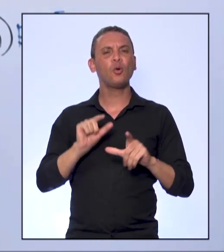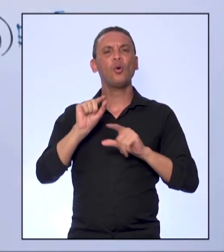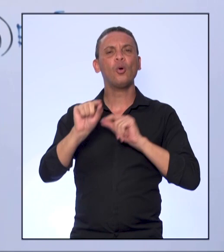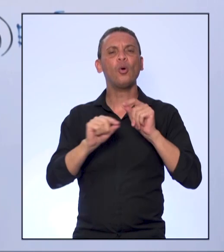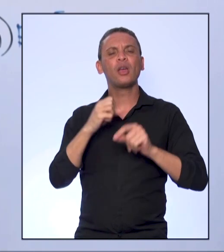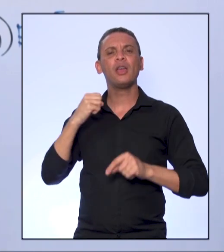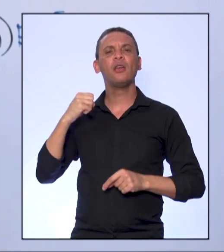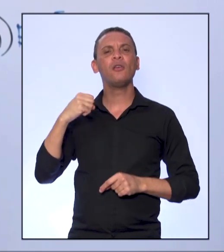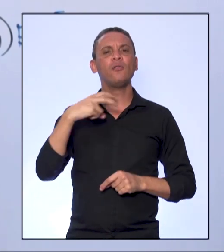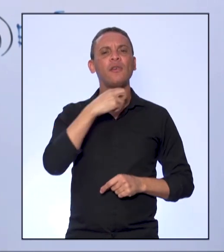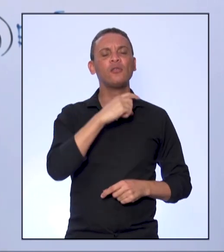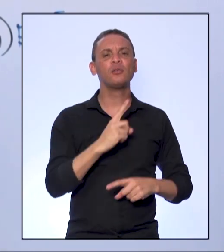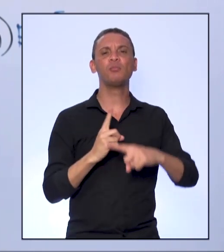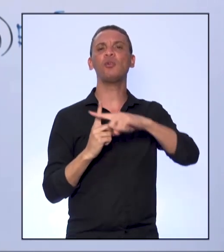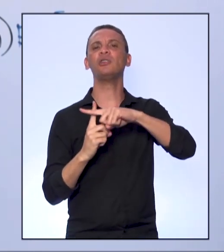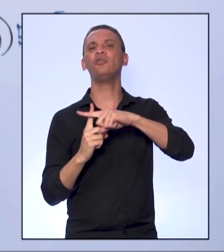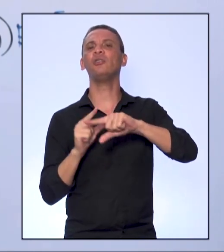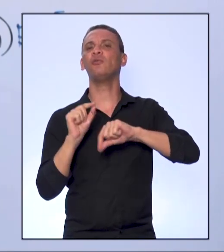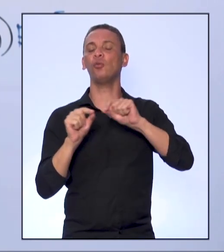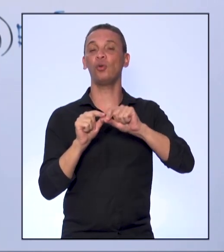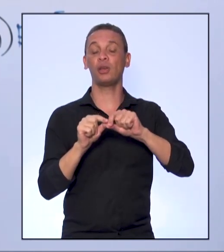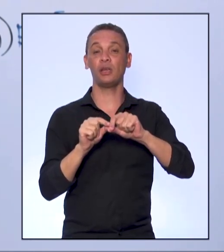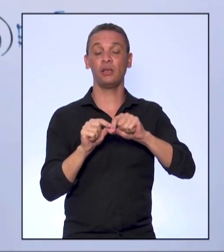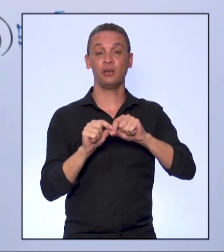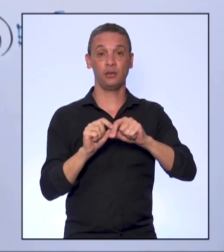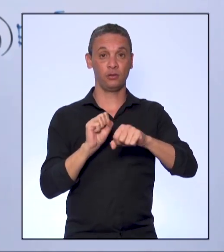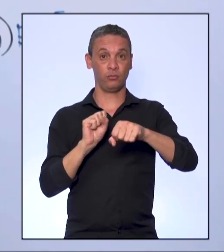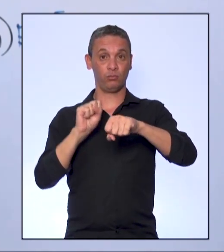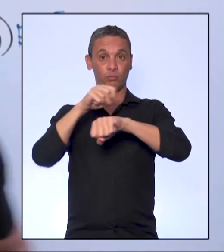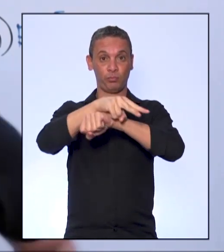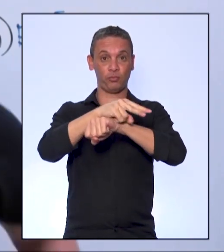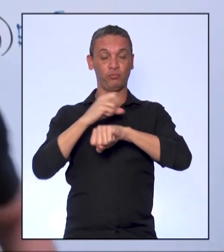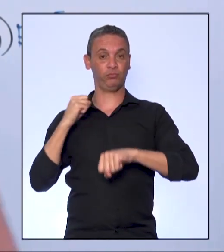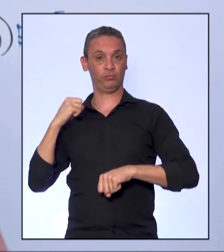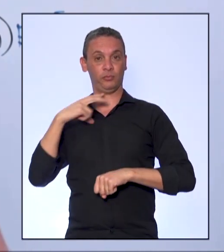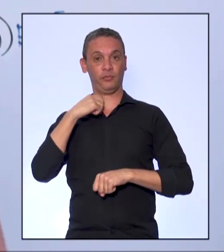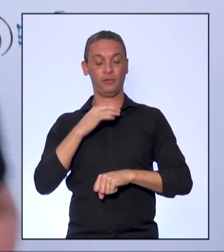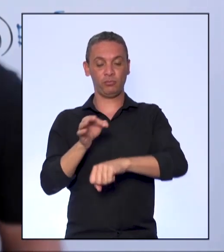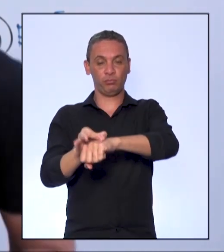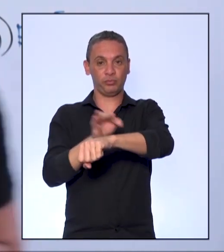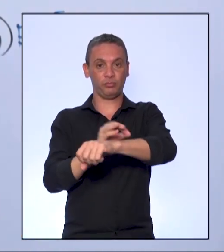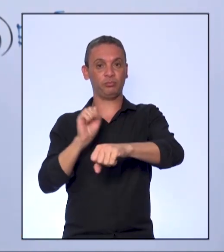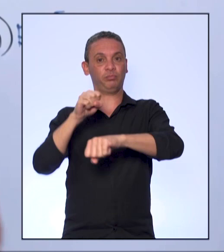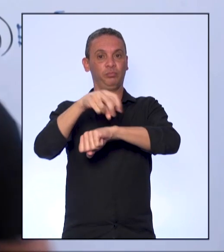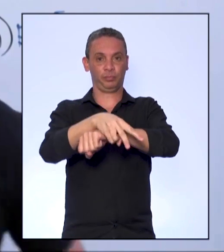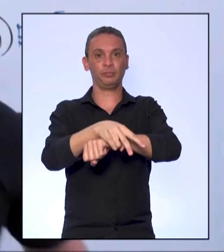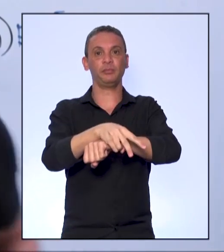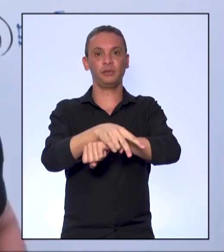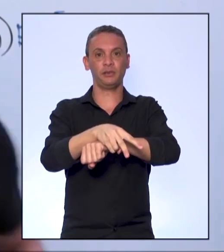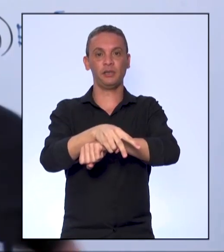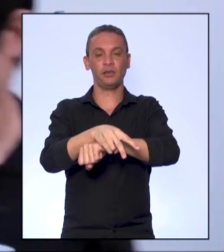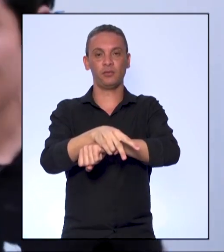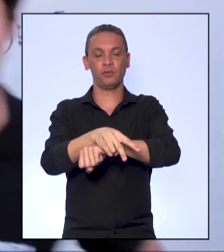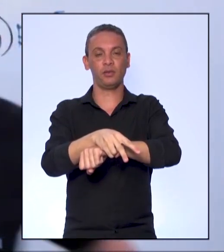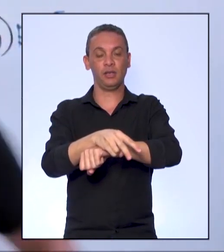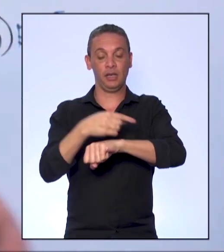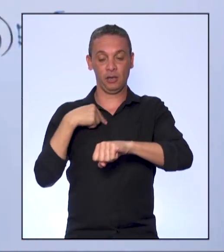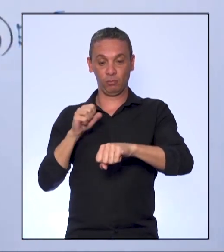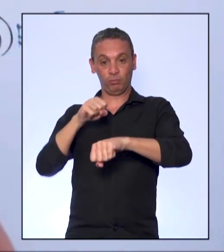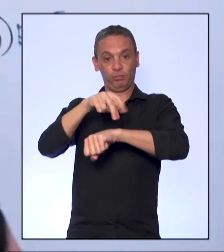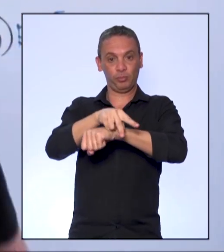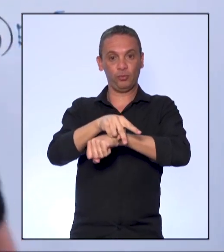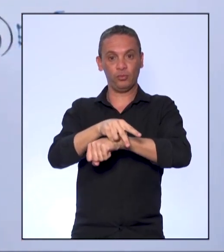vírus positivo? É um vírus onde, quando o vírus ele infecta a célula, exemplo, imagina que eu sou vírus. Eu já sou o RNA do vírus, eu entrei na